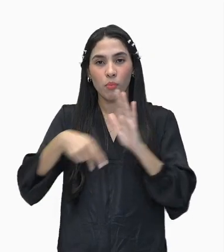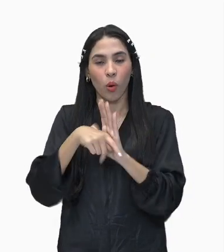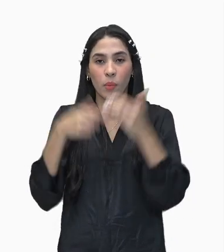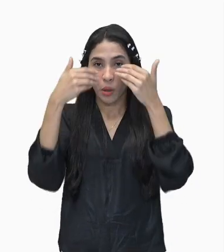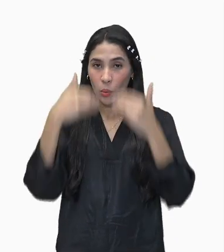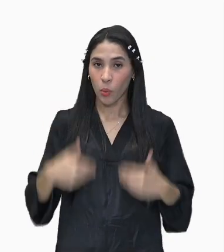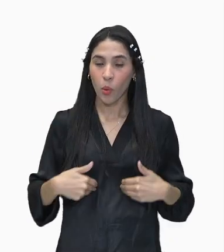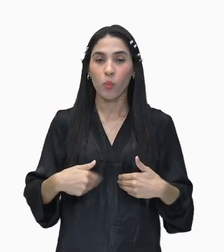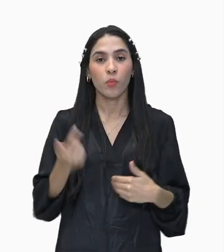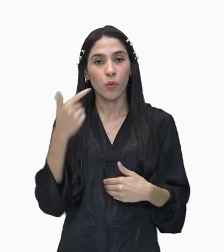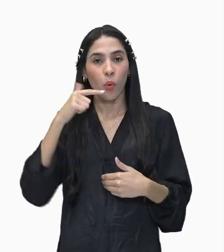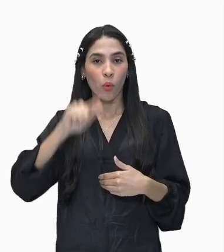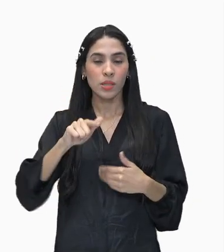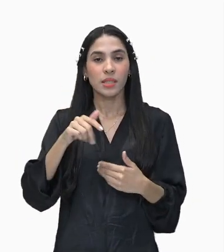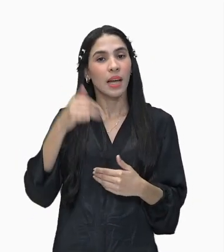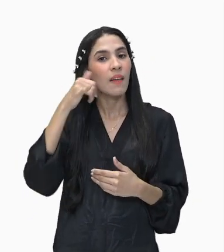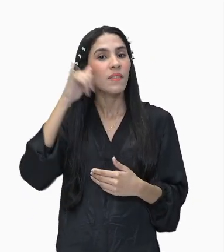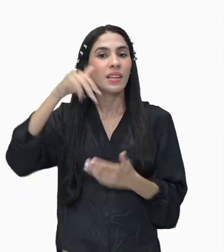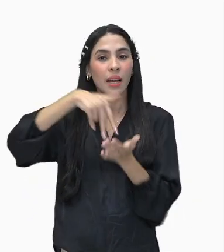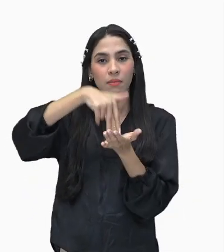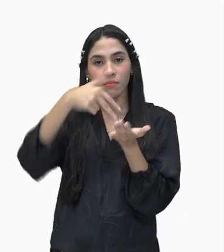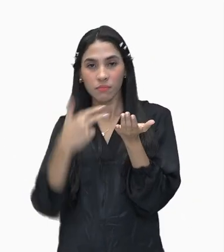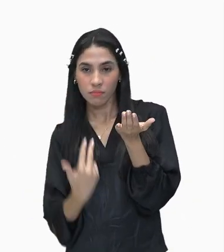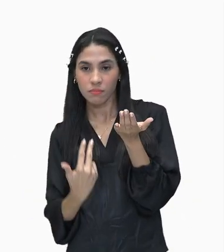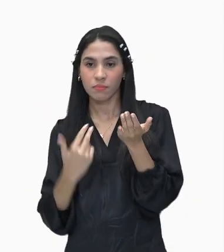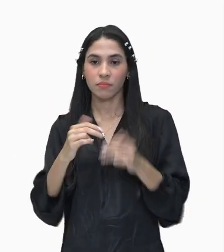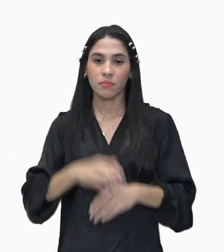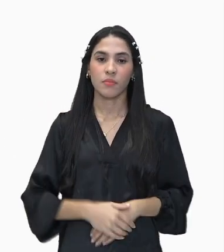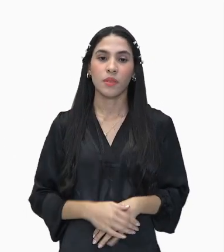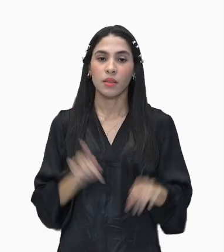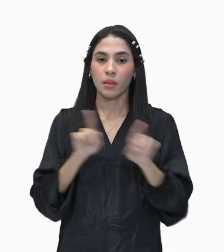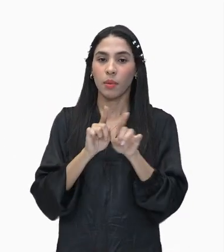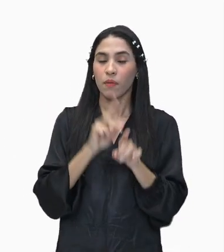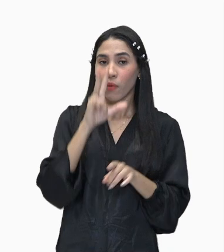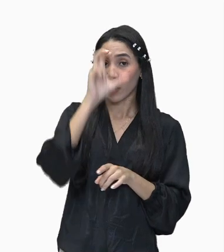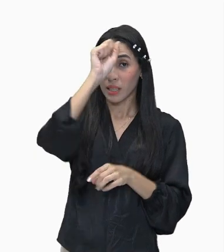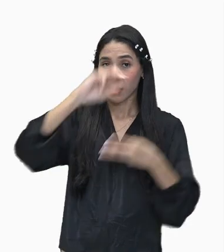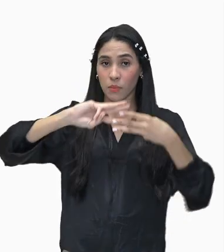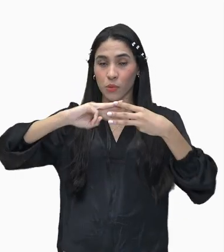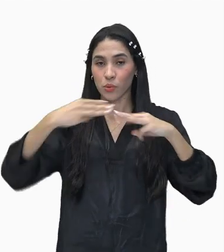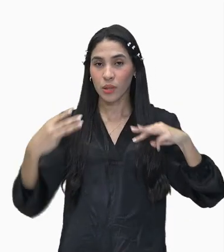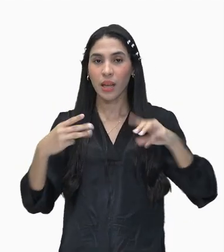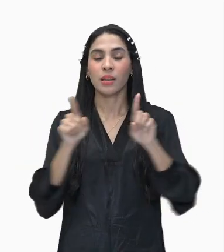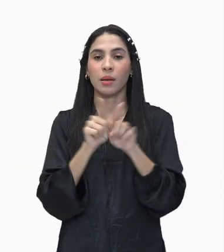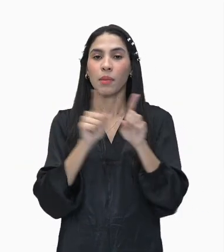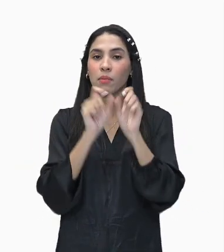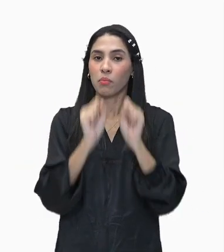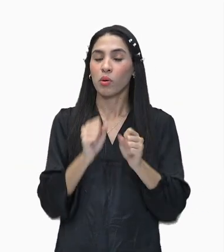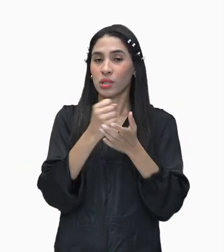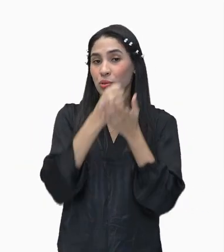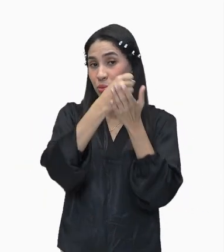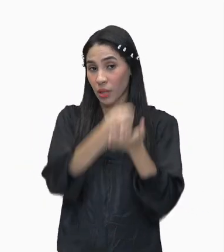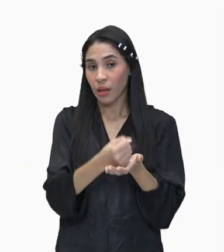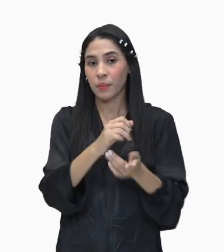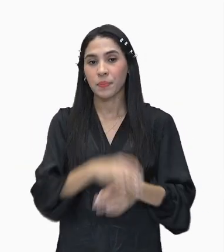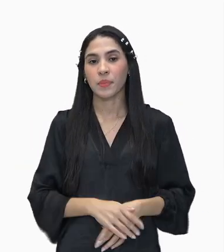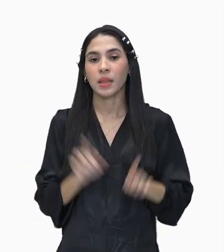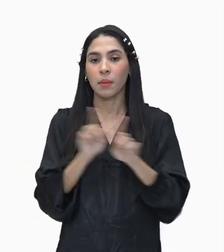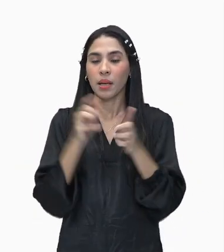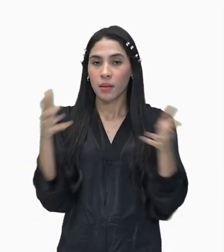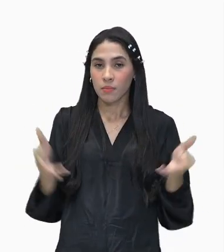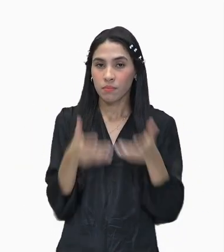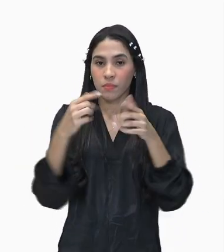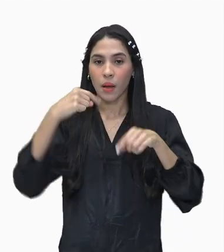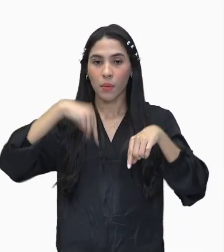que esse indivíduo não caia, não sofra quedas. Fortalecimento muscular também para ajudar nessa questão, estimulação